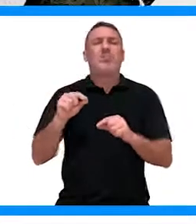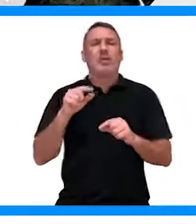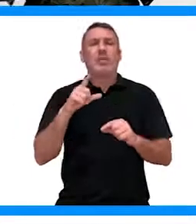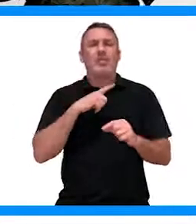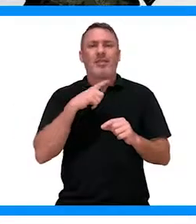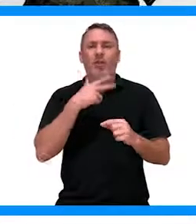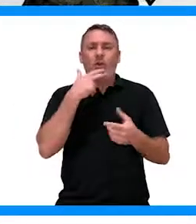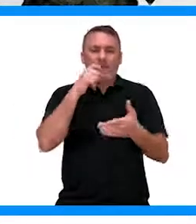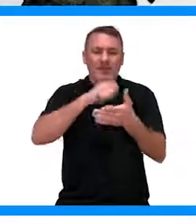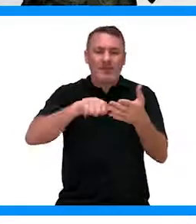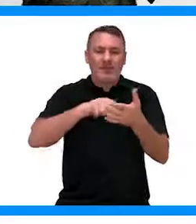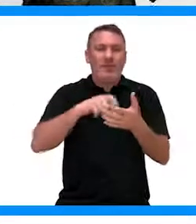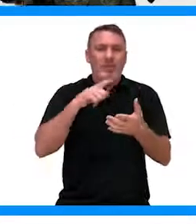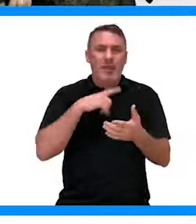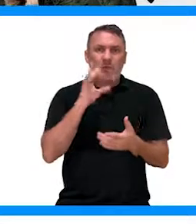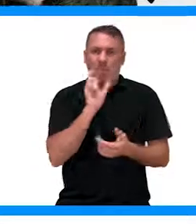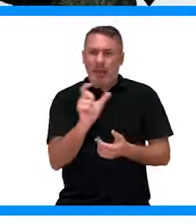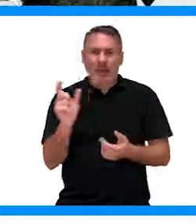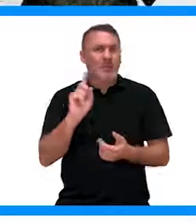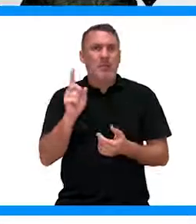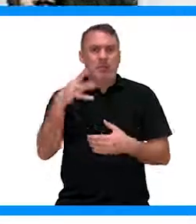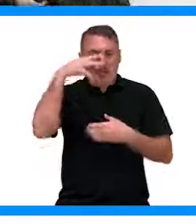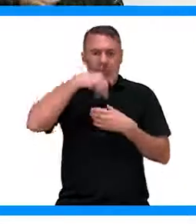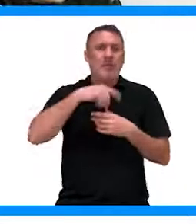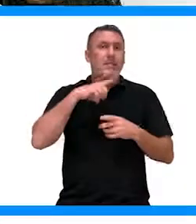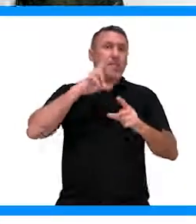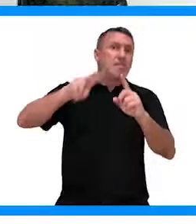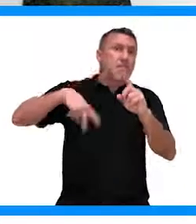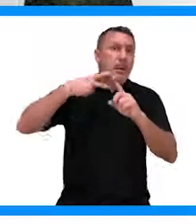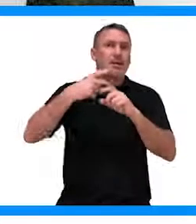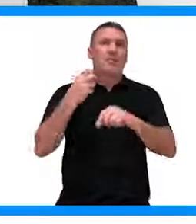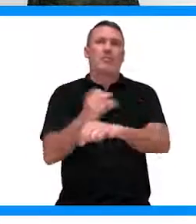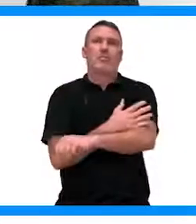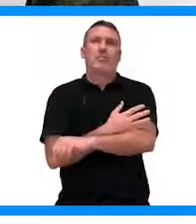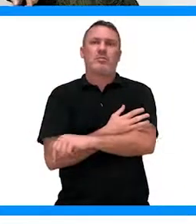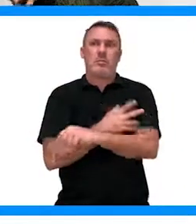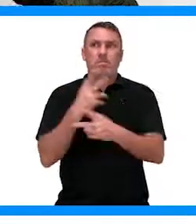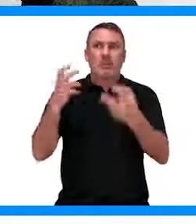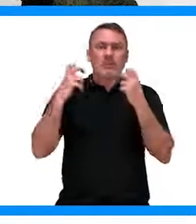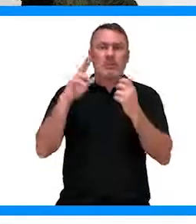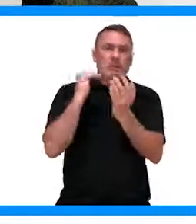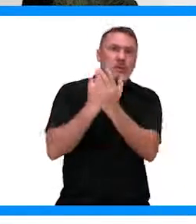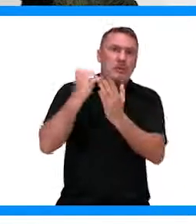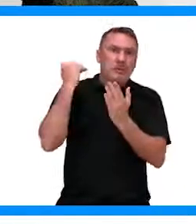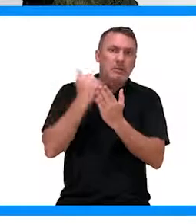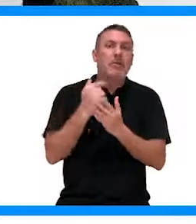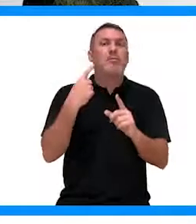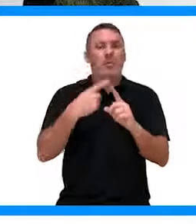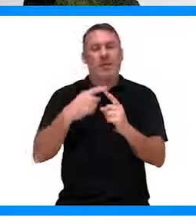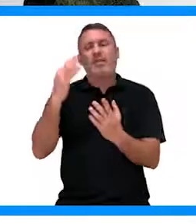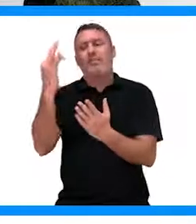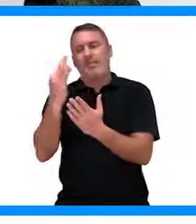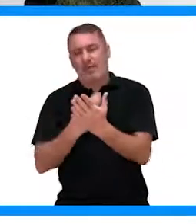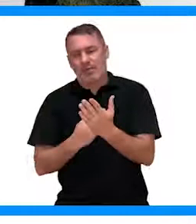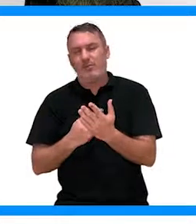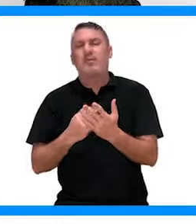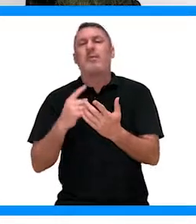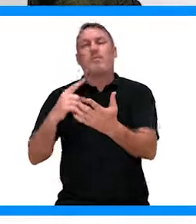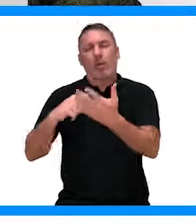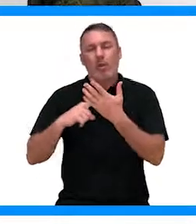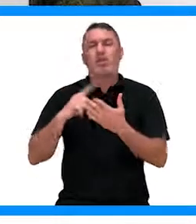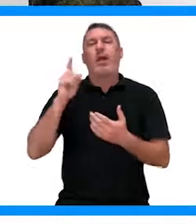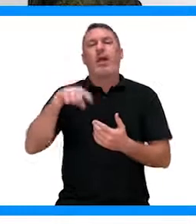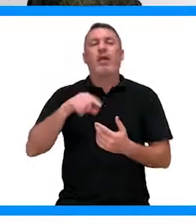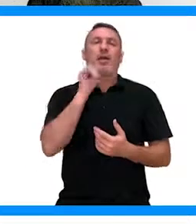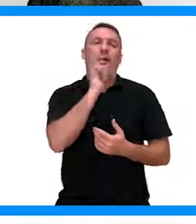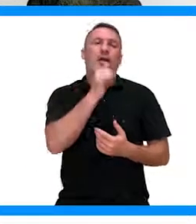ela lida com questões que vão além das palavras. Então, a questão B, de fato, reflete o que o texto diz, porque o